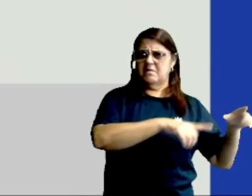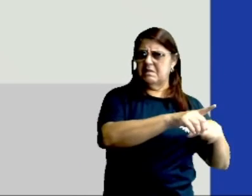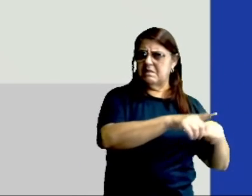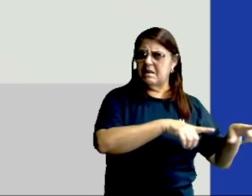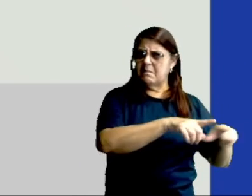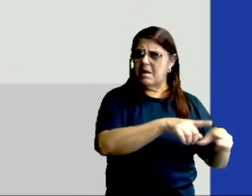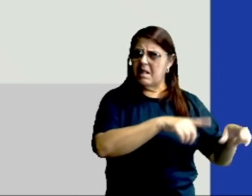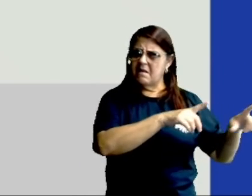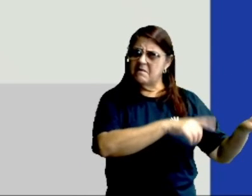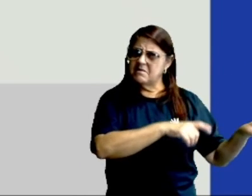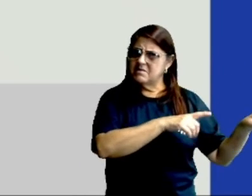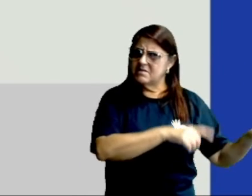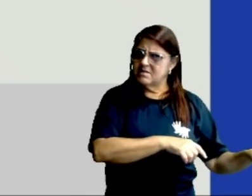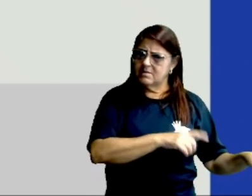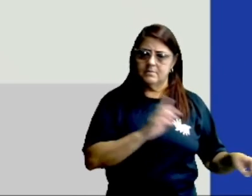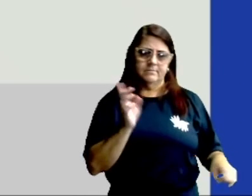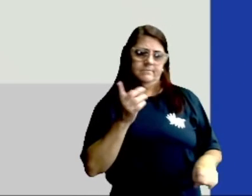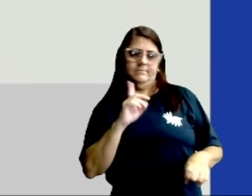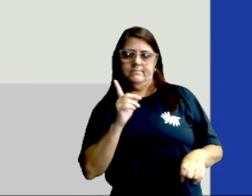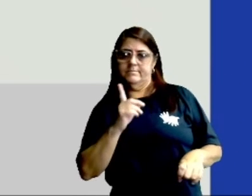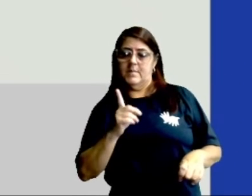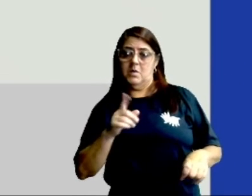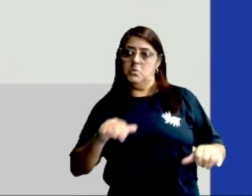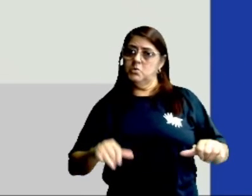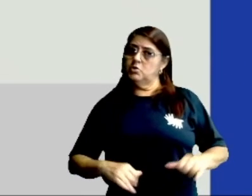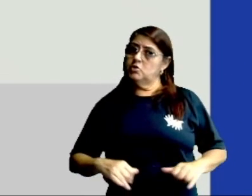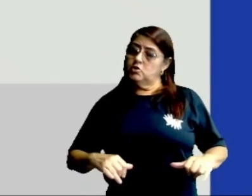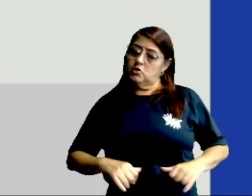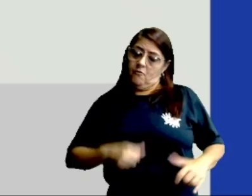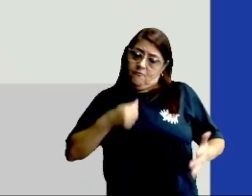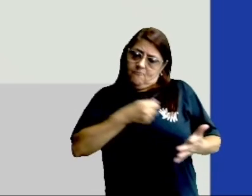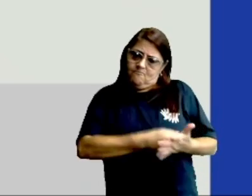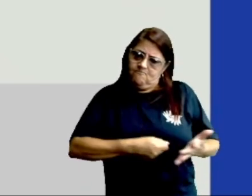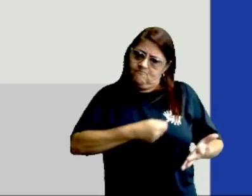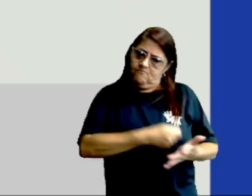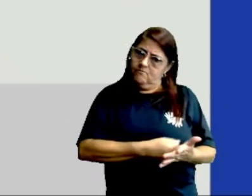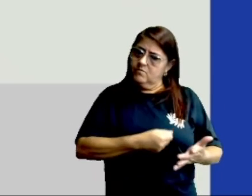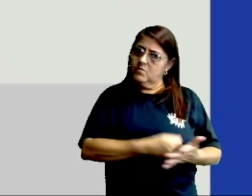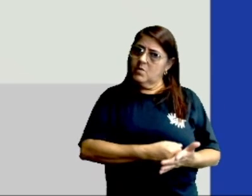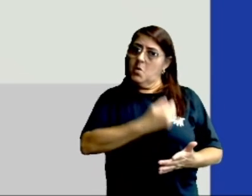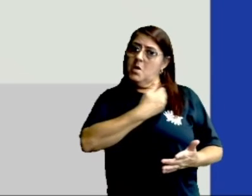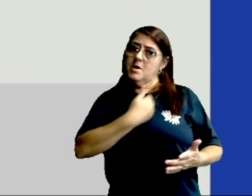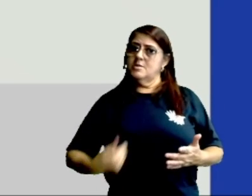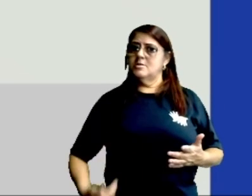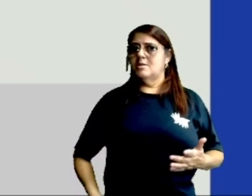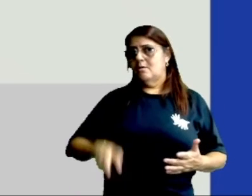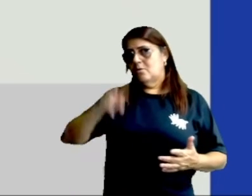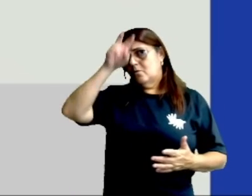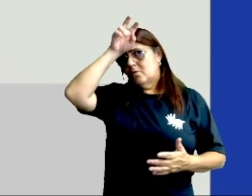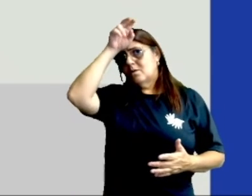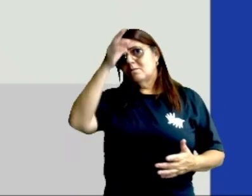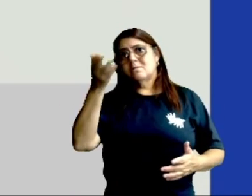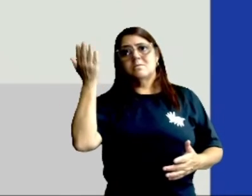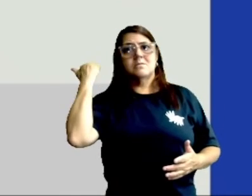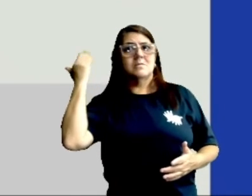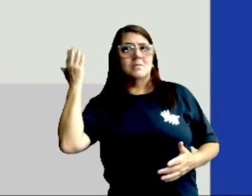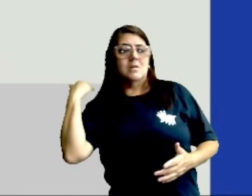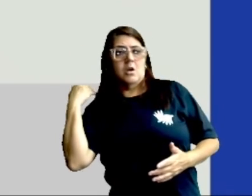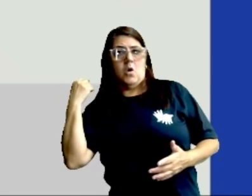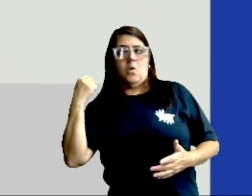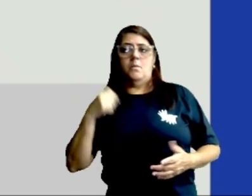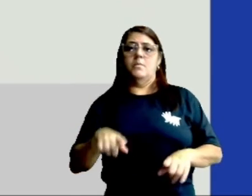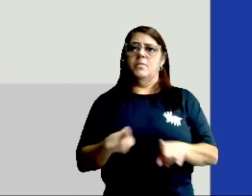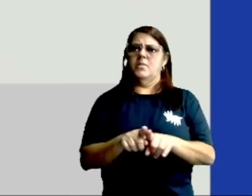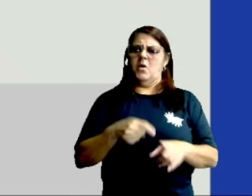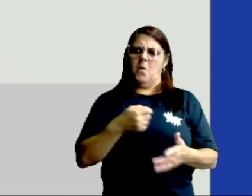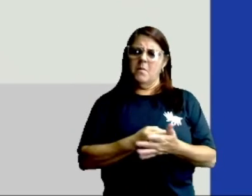então a gente não pode dizer que eles eram livres porque eles também sofria muita pressão do Estado egípcio antigo né eles